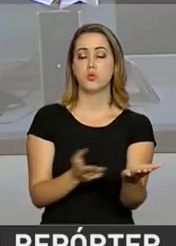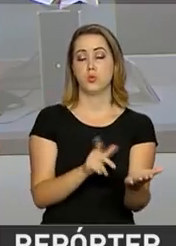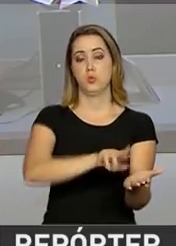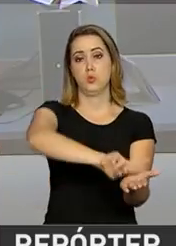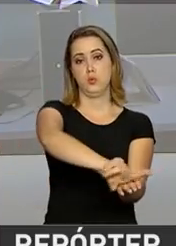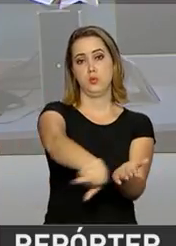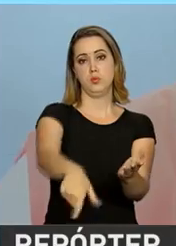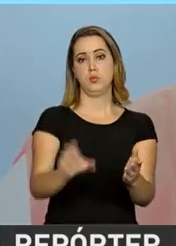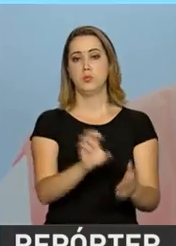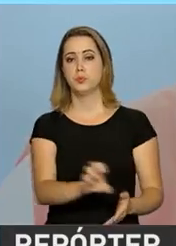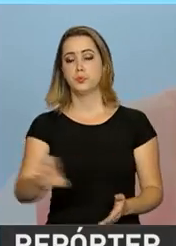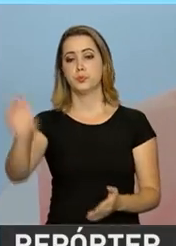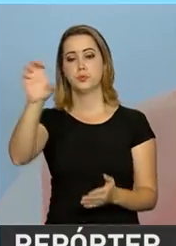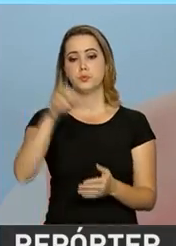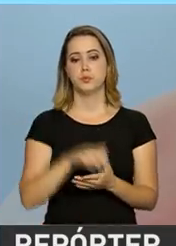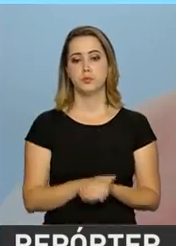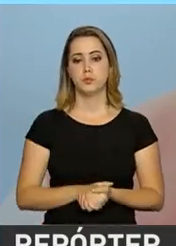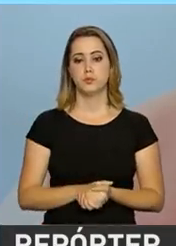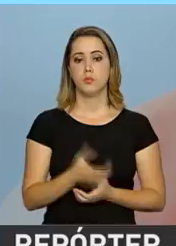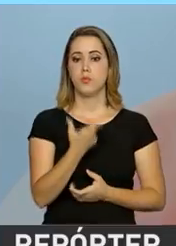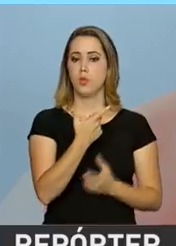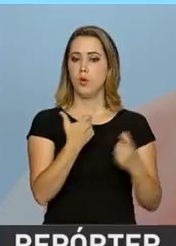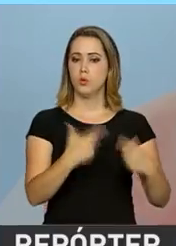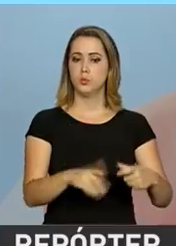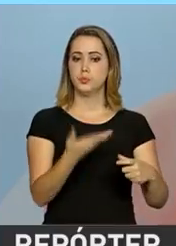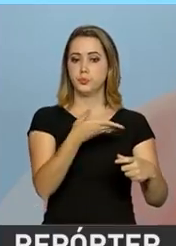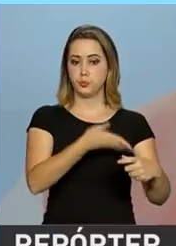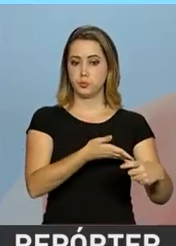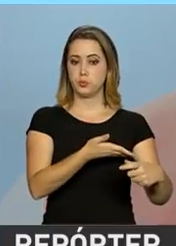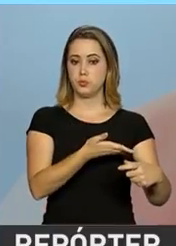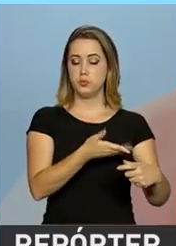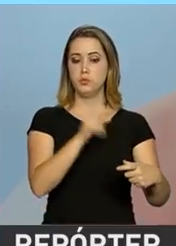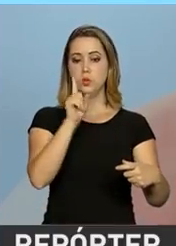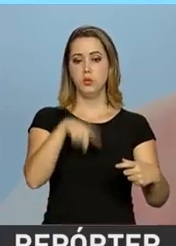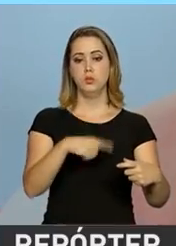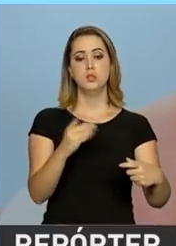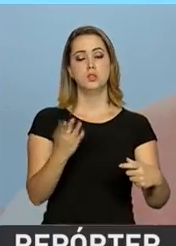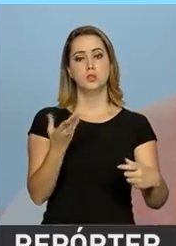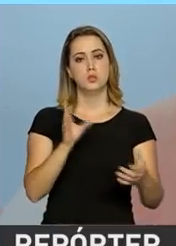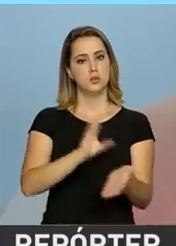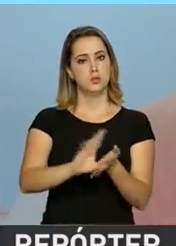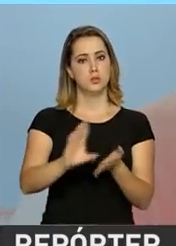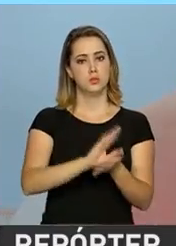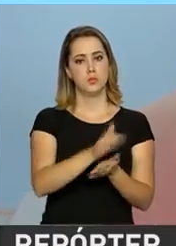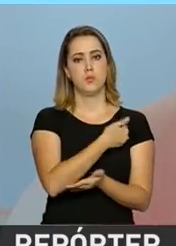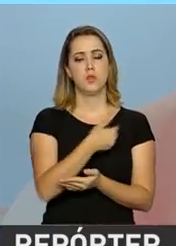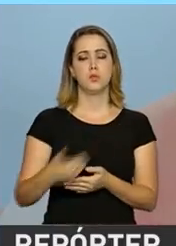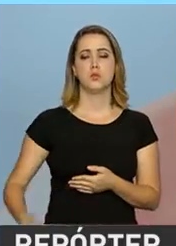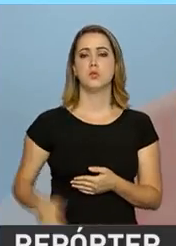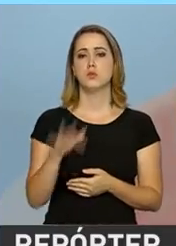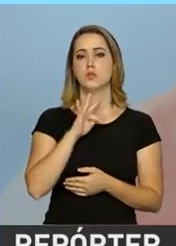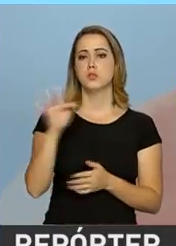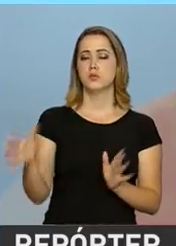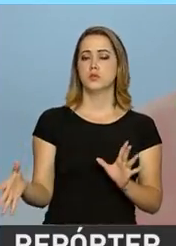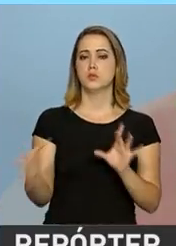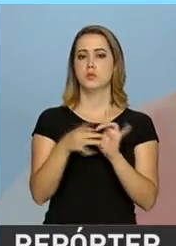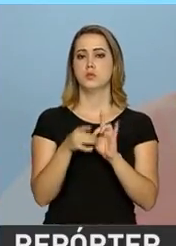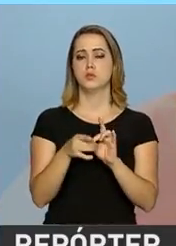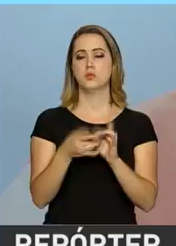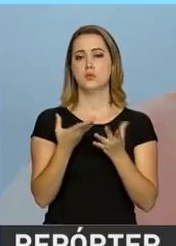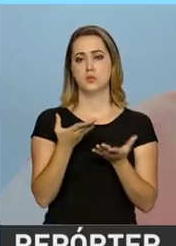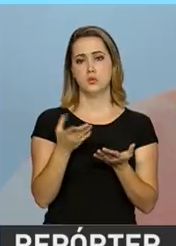país. O Berço 108 é um berço que foi investimento do governo federal em parceria